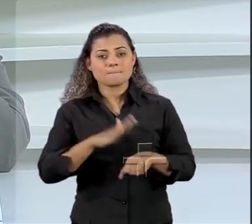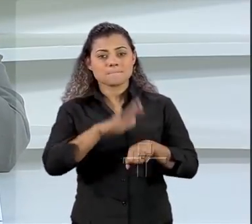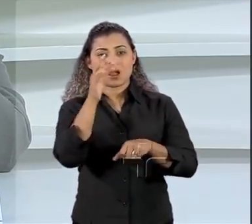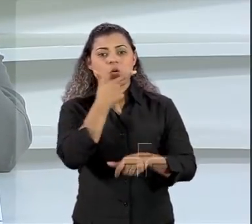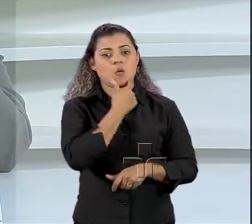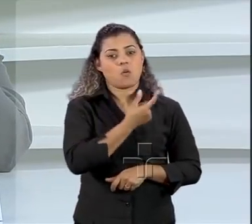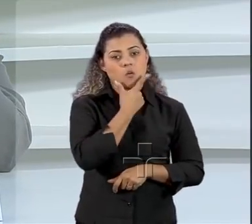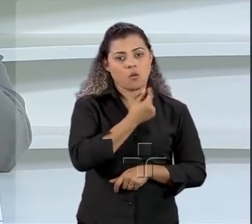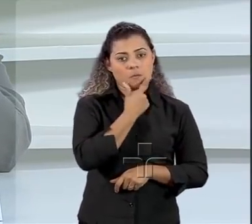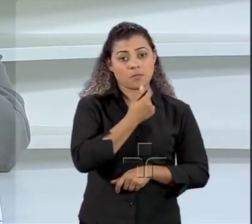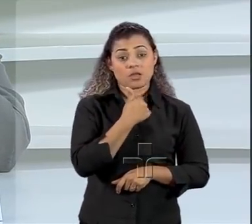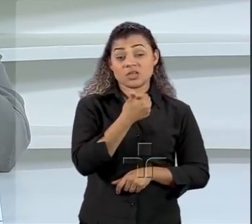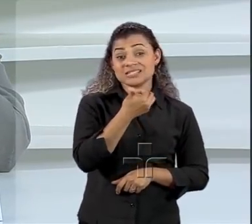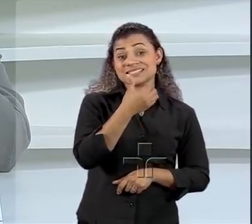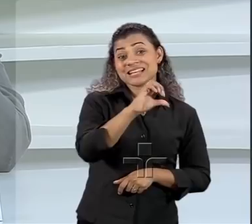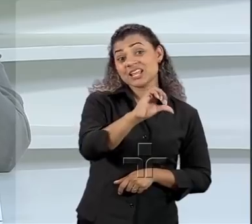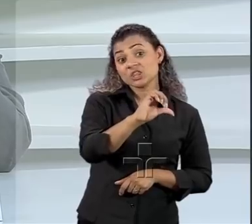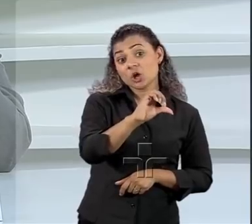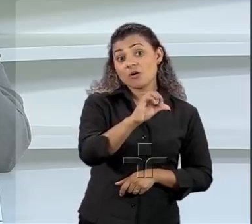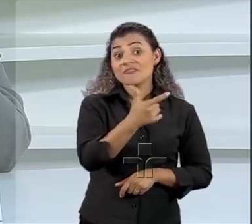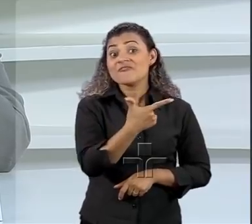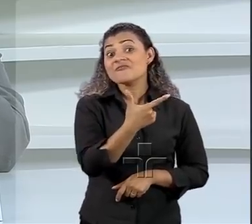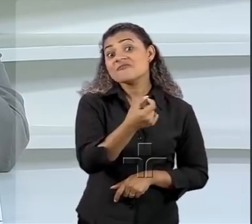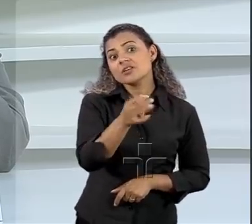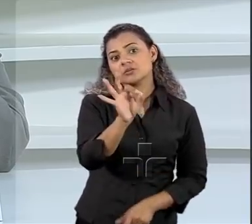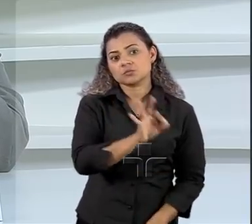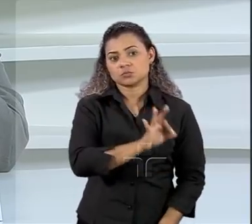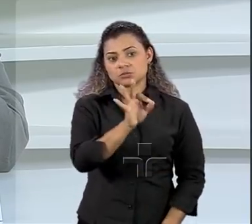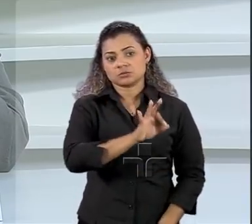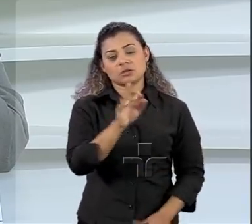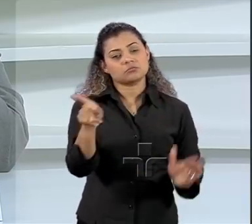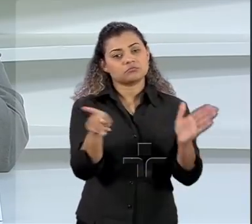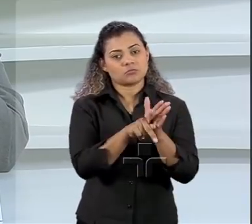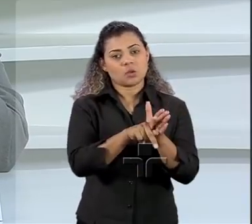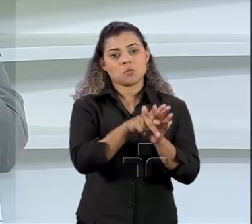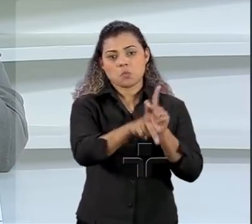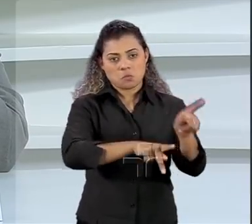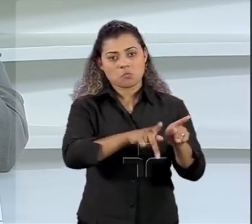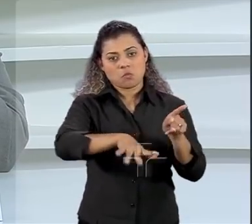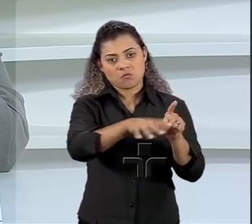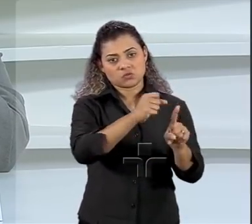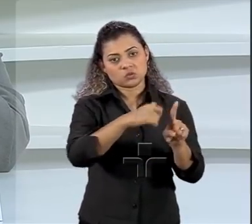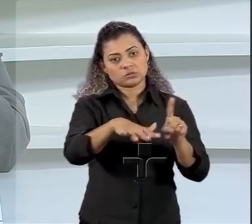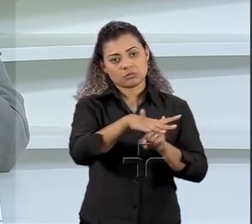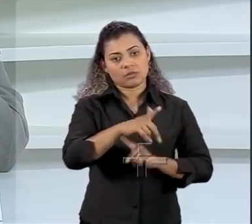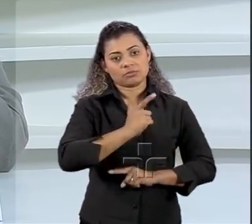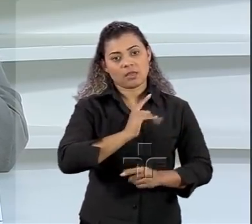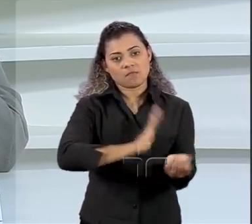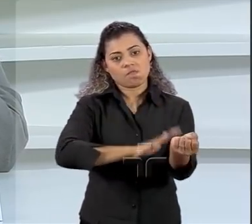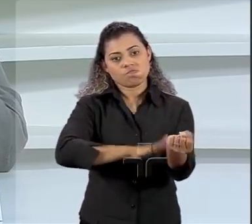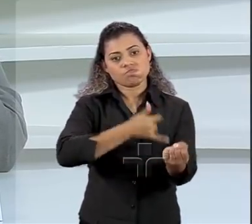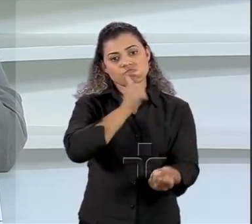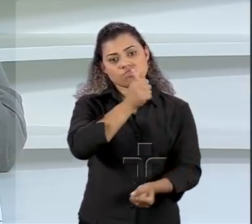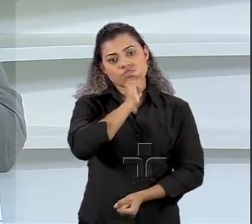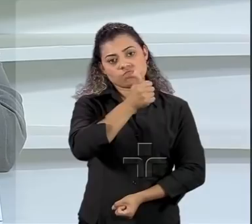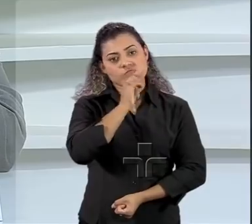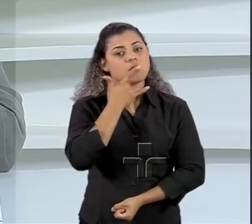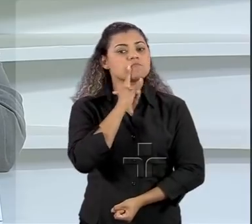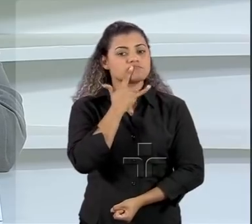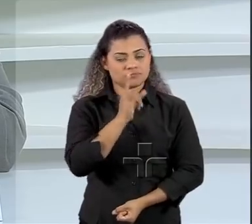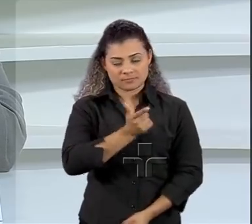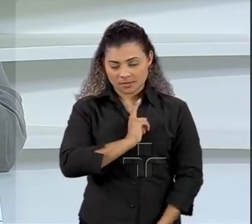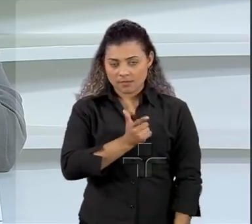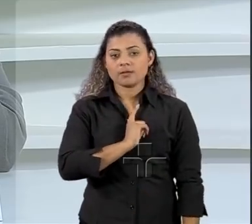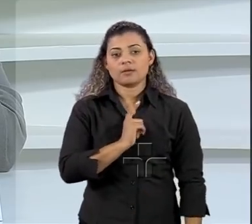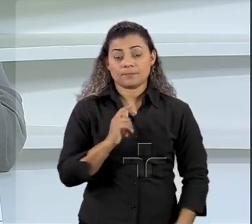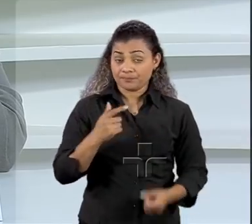uma média, 19, quer dizer, quase 20% da população fazendo consumo abusivo. E, além de todas essas doenças